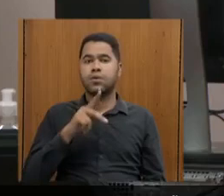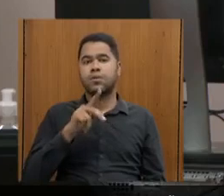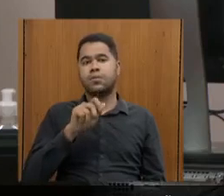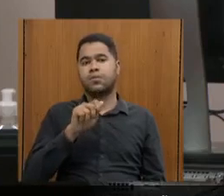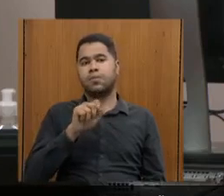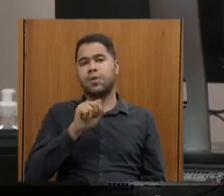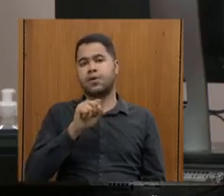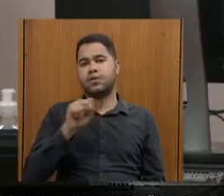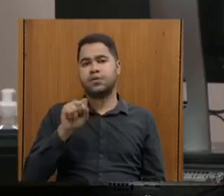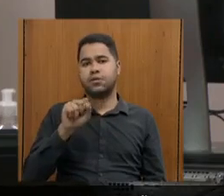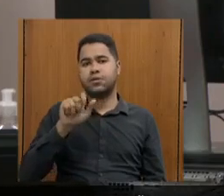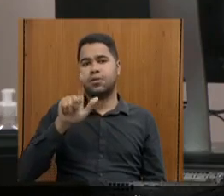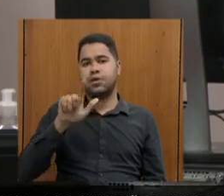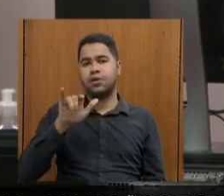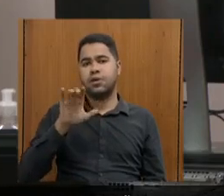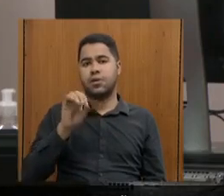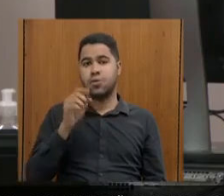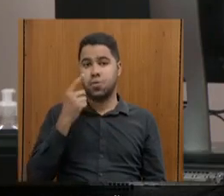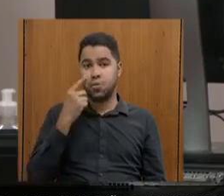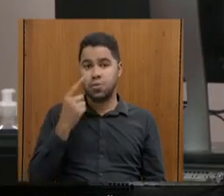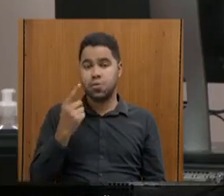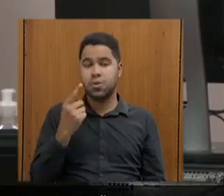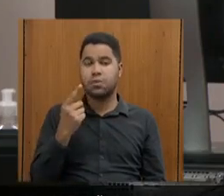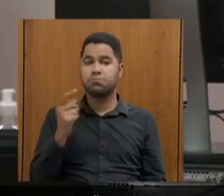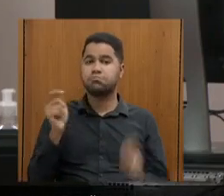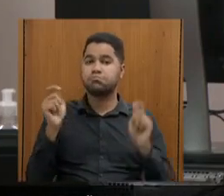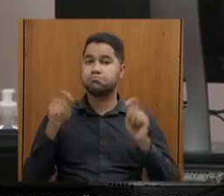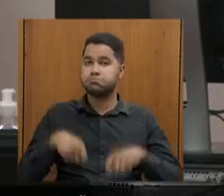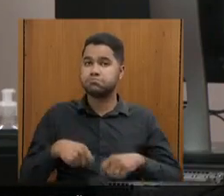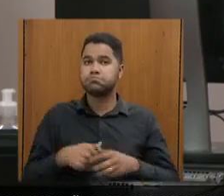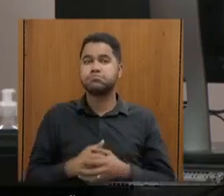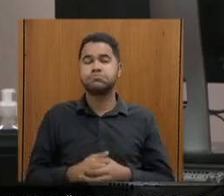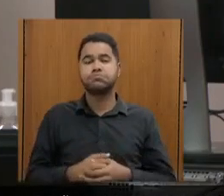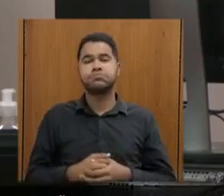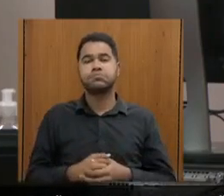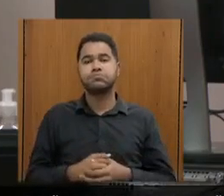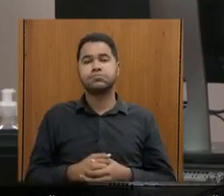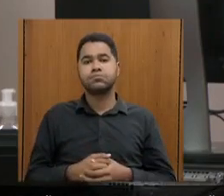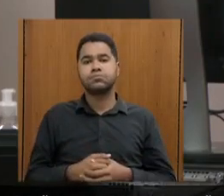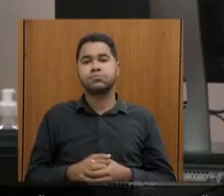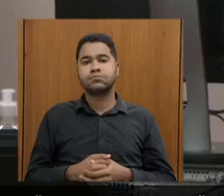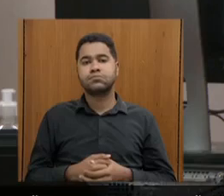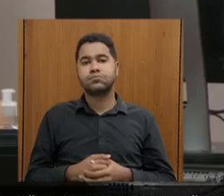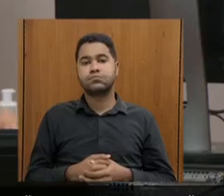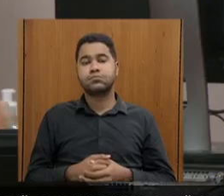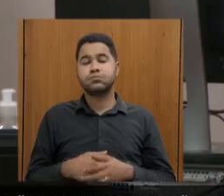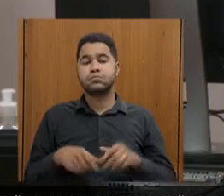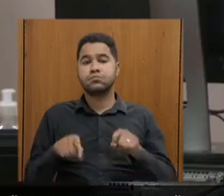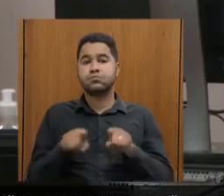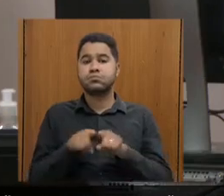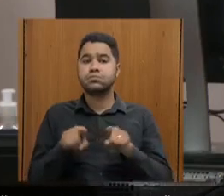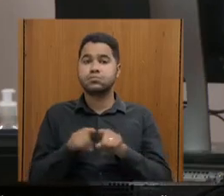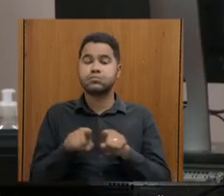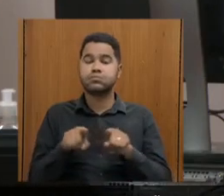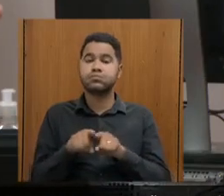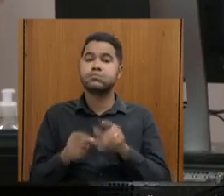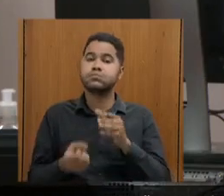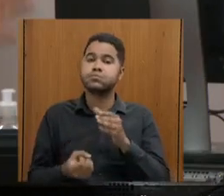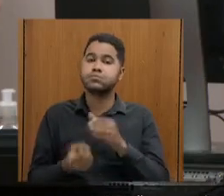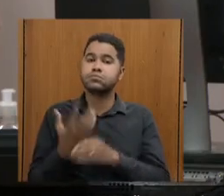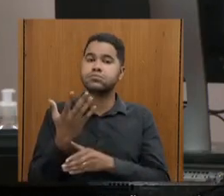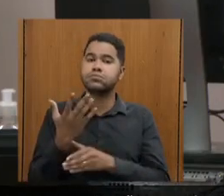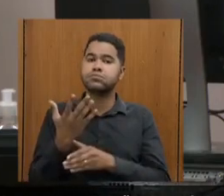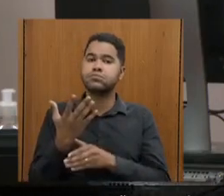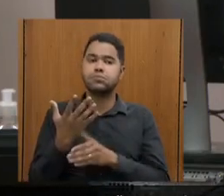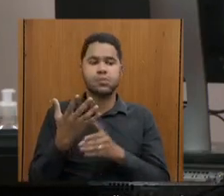de ver com você a possibilidade a possibilidade também de criar